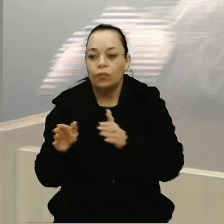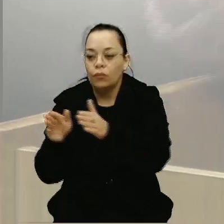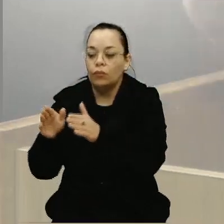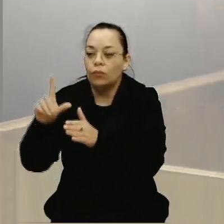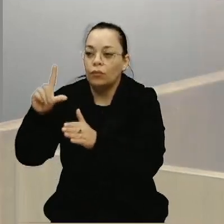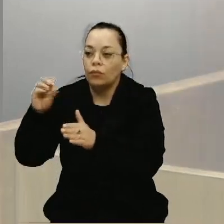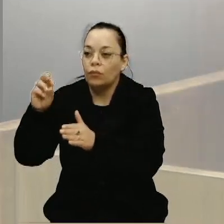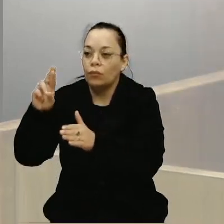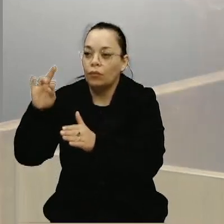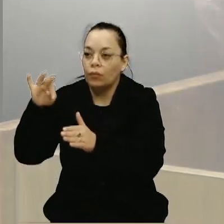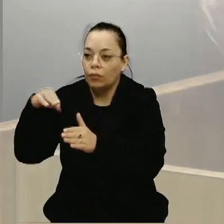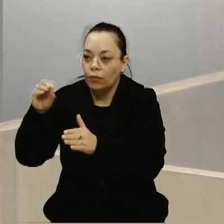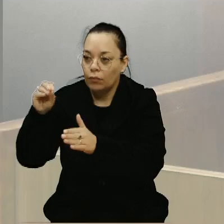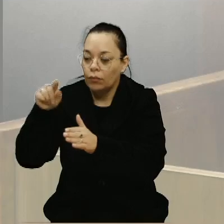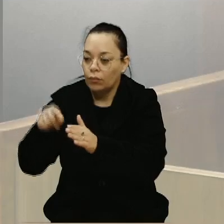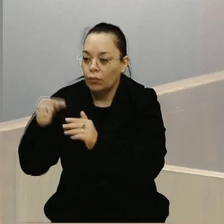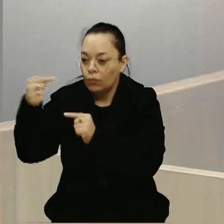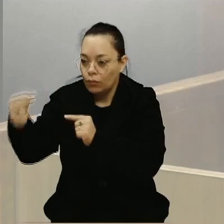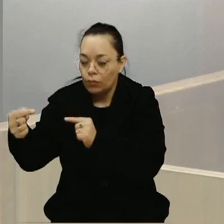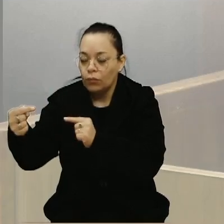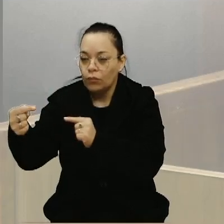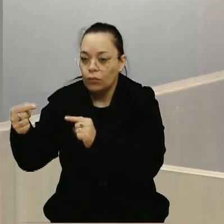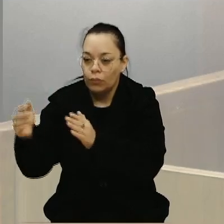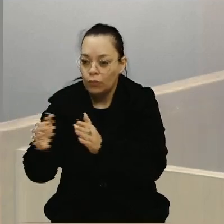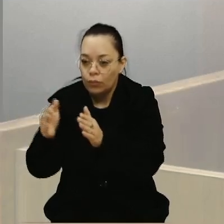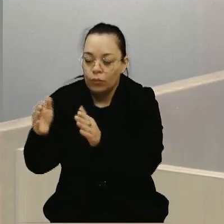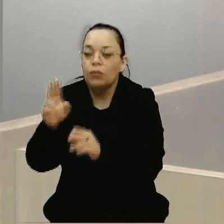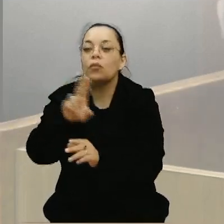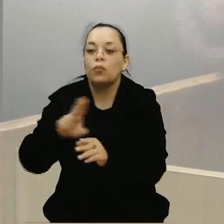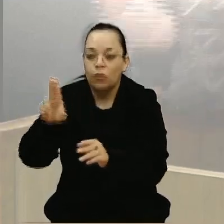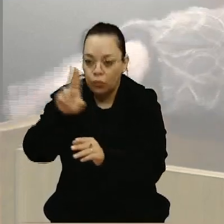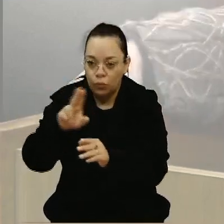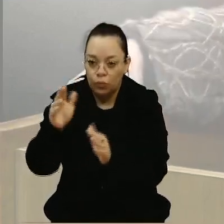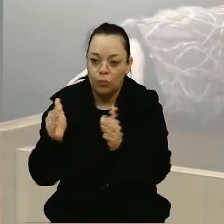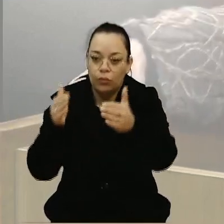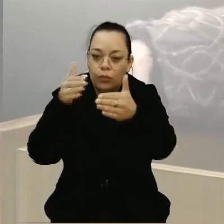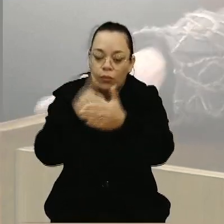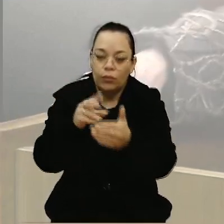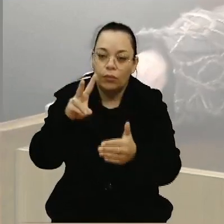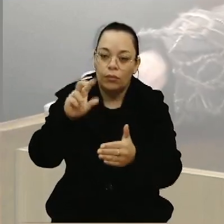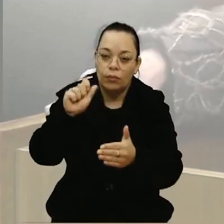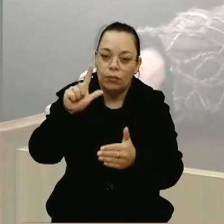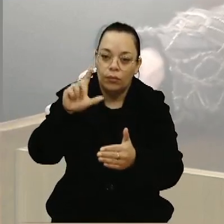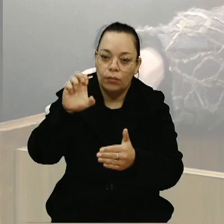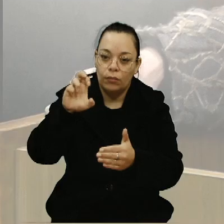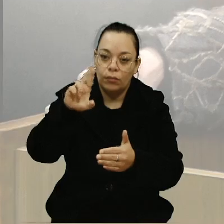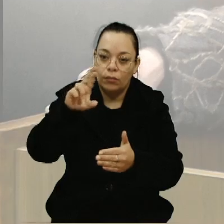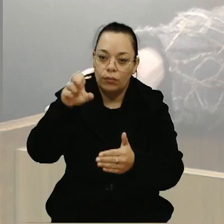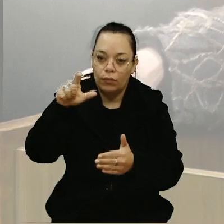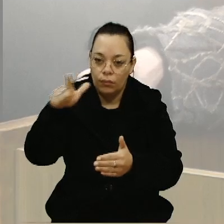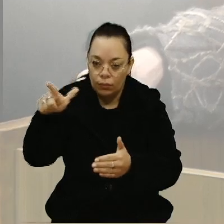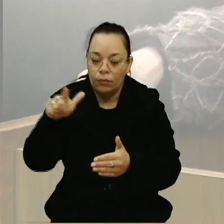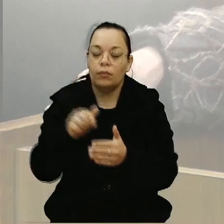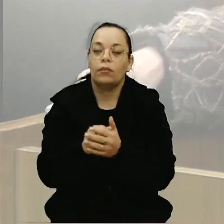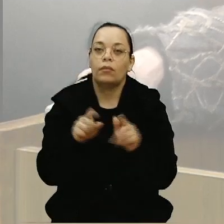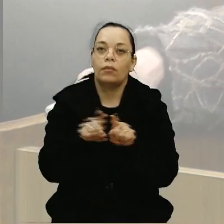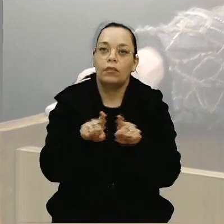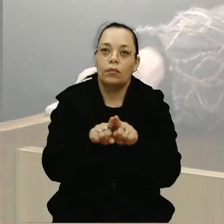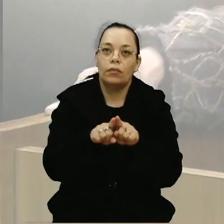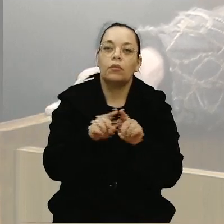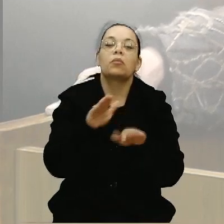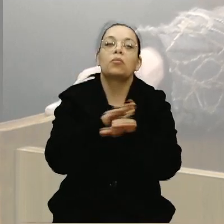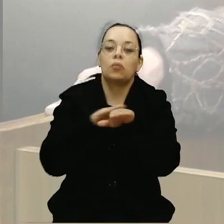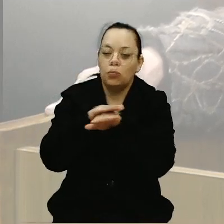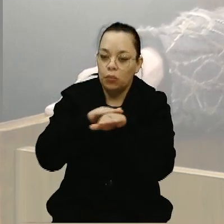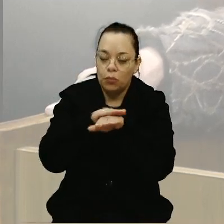Valentim, que depois vai... é uma estrada muito utilizada que vai até o Vale Real, né? A gente, inclusive, já conversou